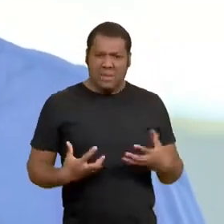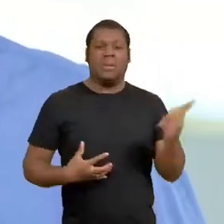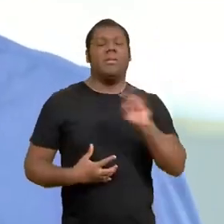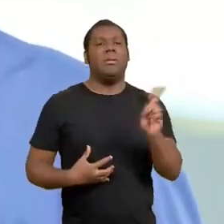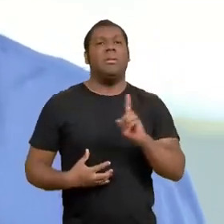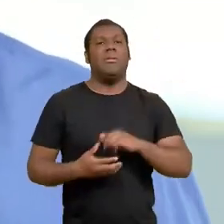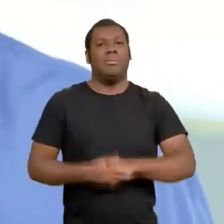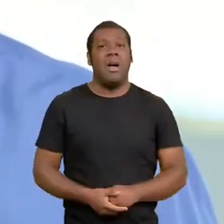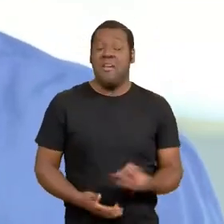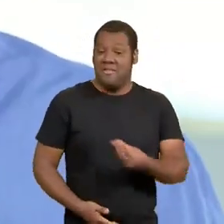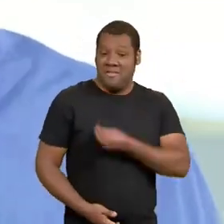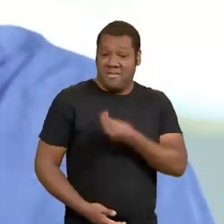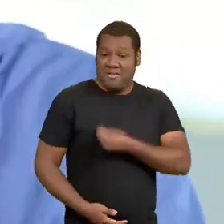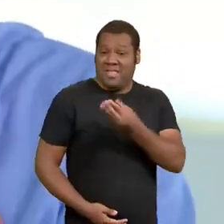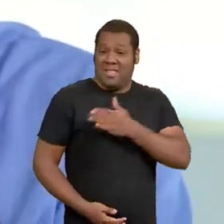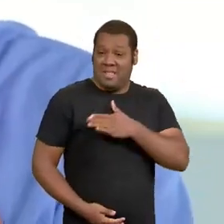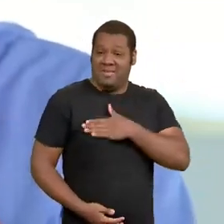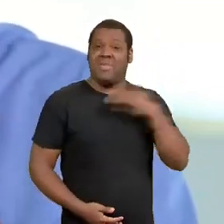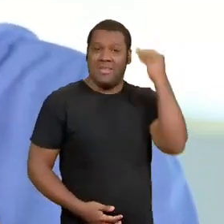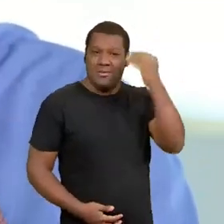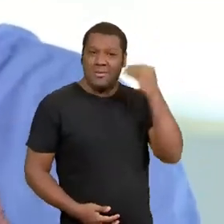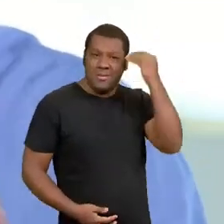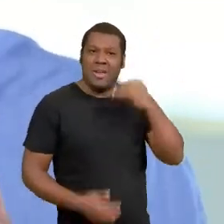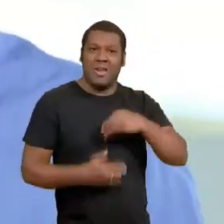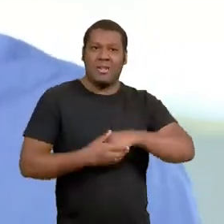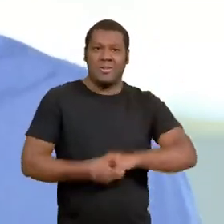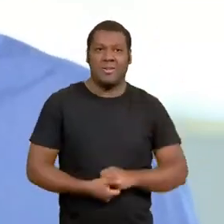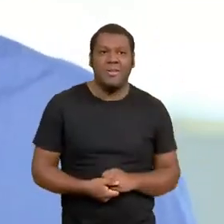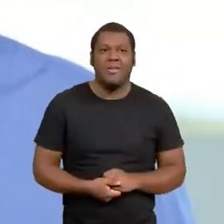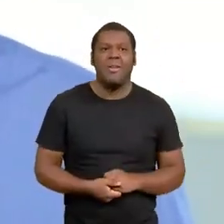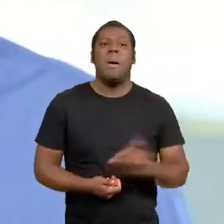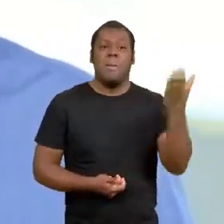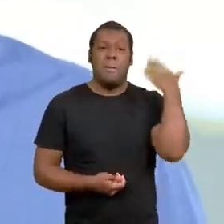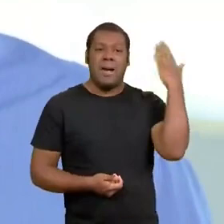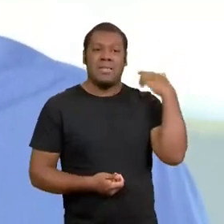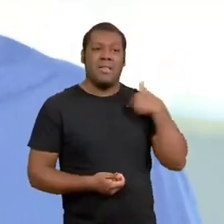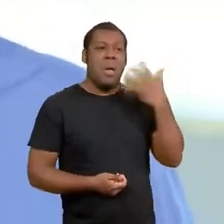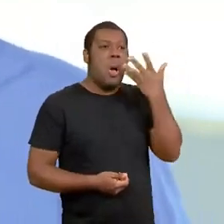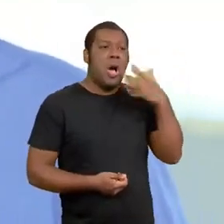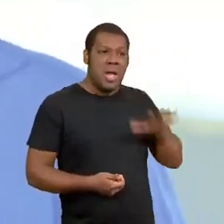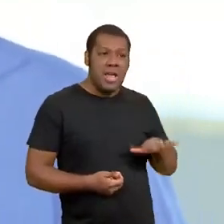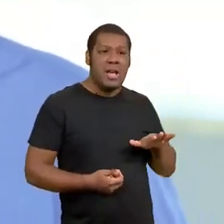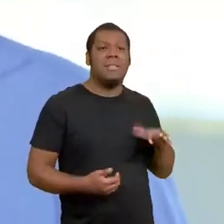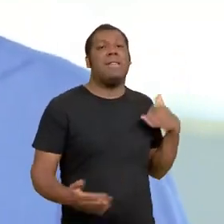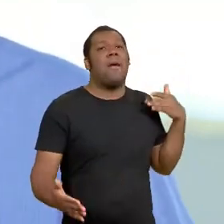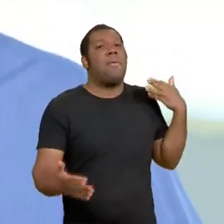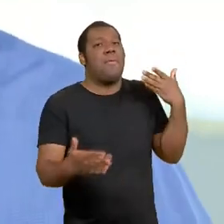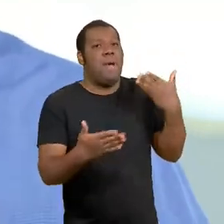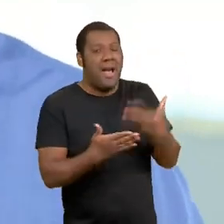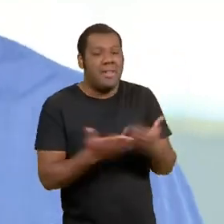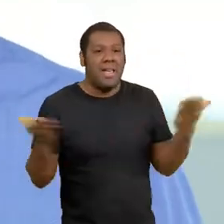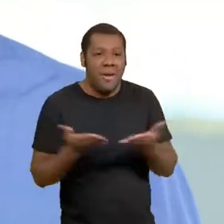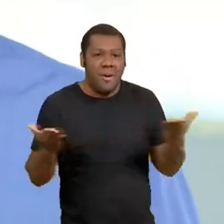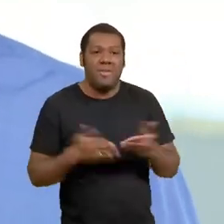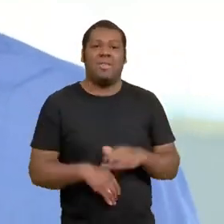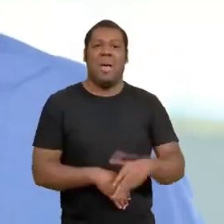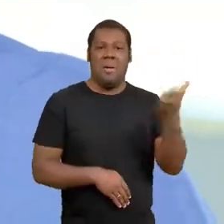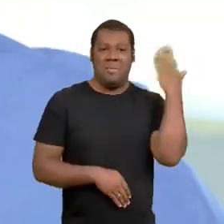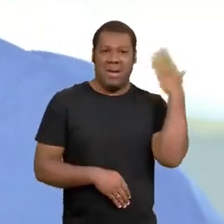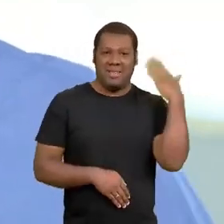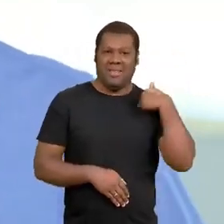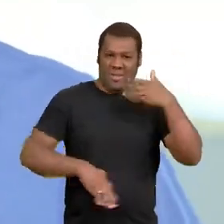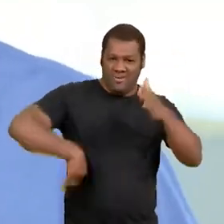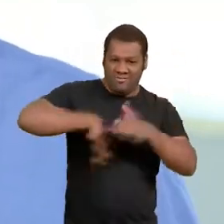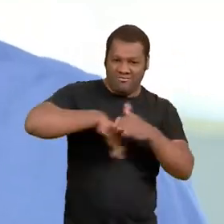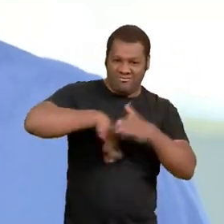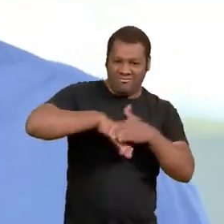parte da minha vida e vai ser assim. Foi assim desde pequeno, sabe? É. Quando eu jogava bola era assim, quando eu, sabe, comecei a trabalhar na